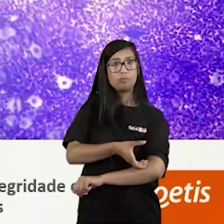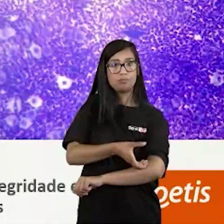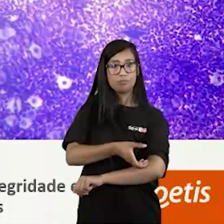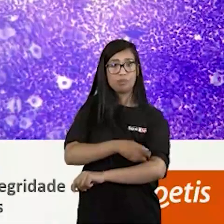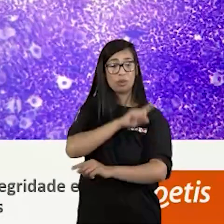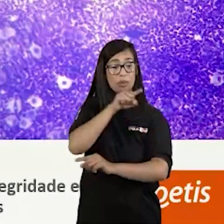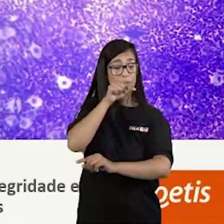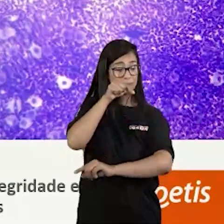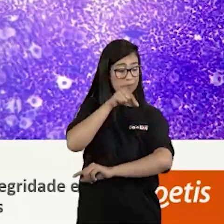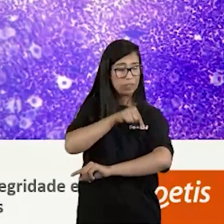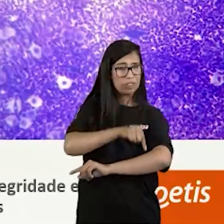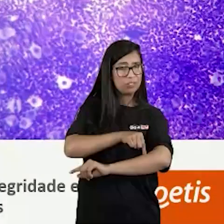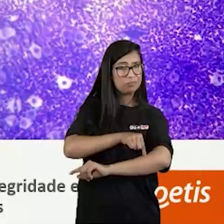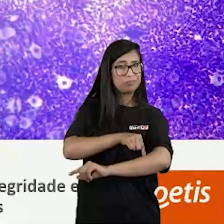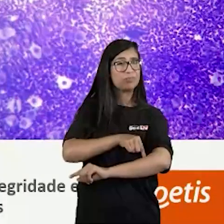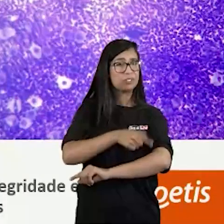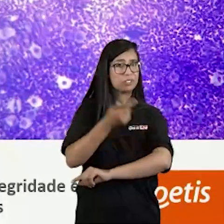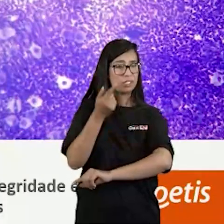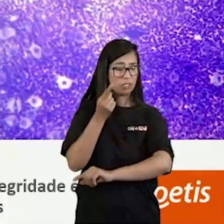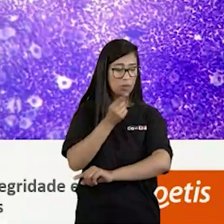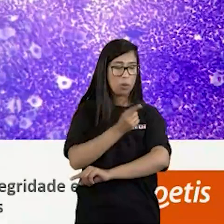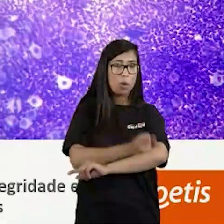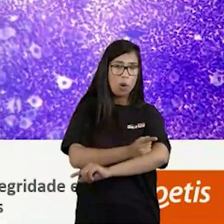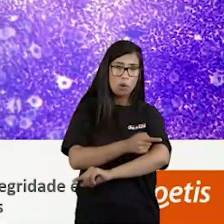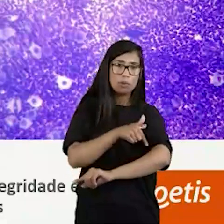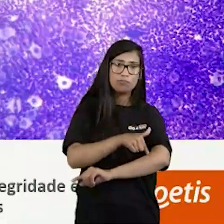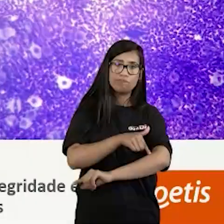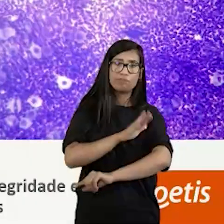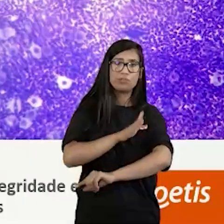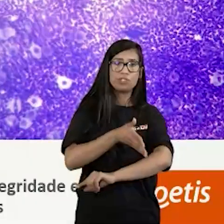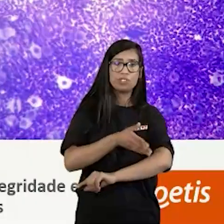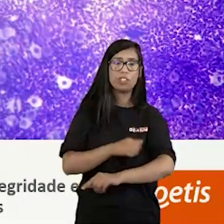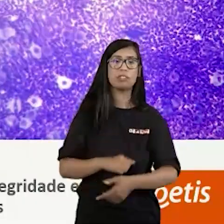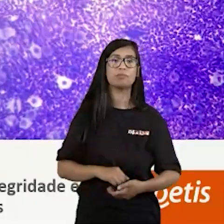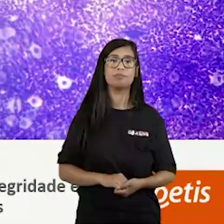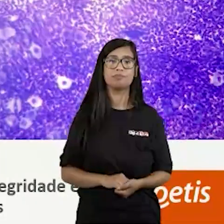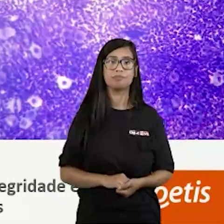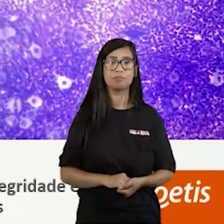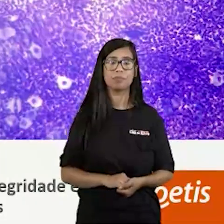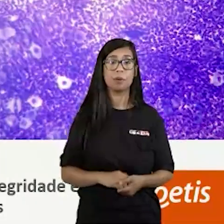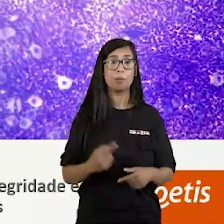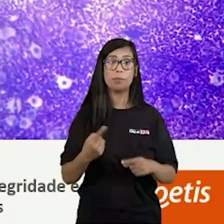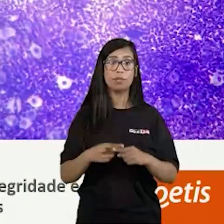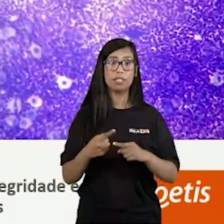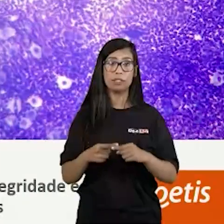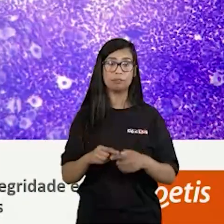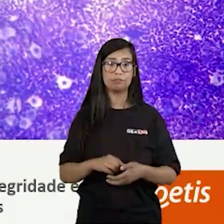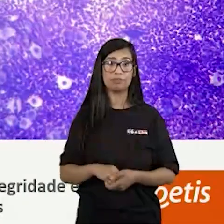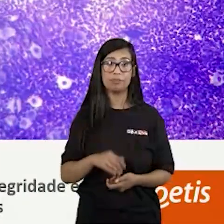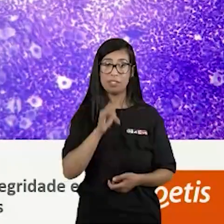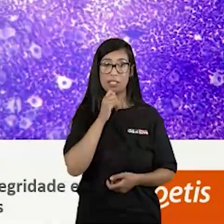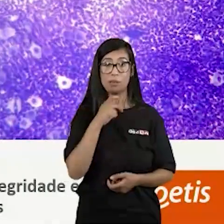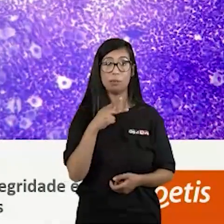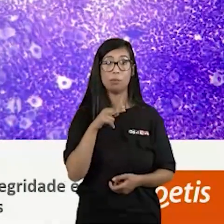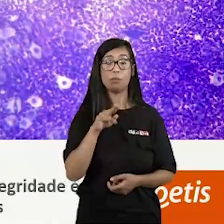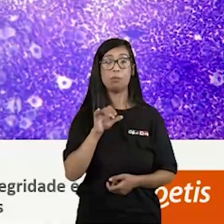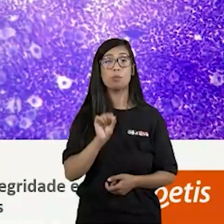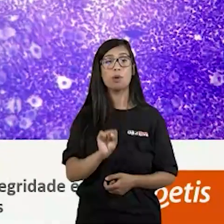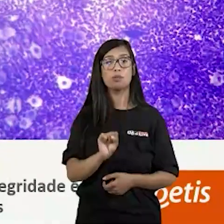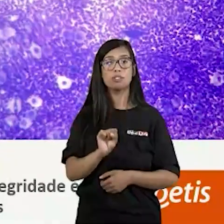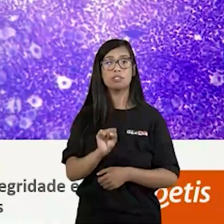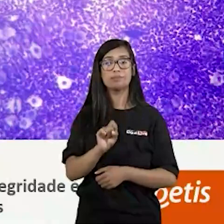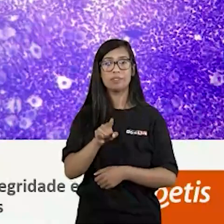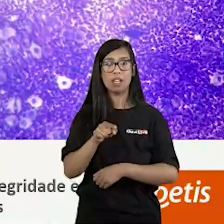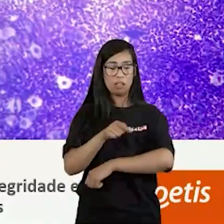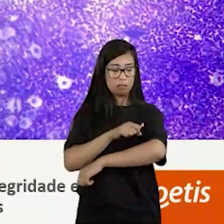objetiva encontrar. Uma infecção bacteriana. Sempre que temos pus, temos bactéria? Não necessariamente, mas